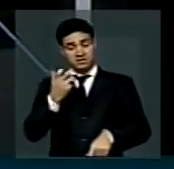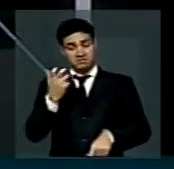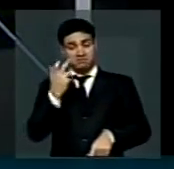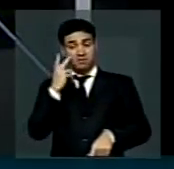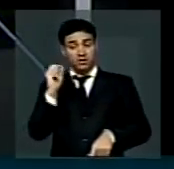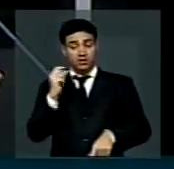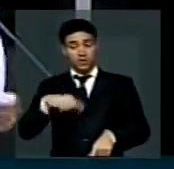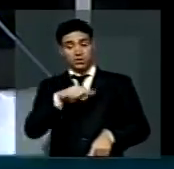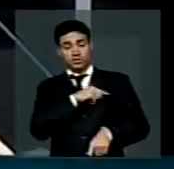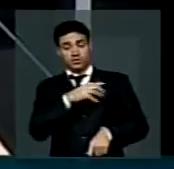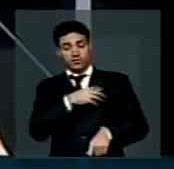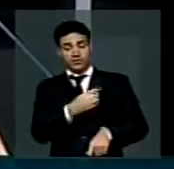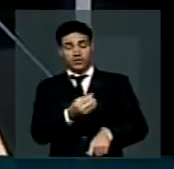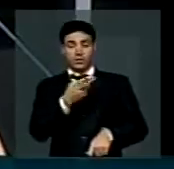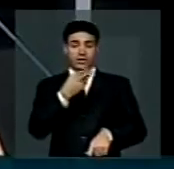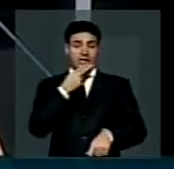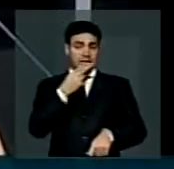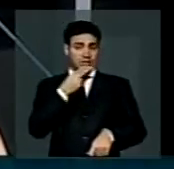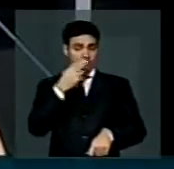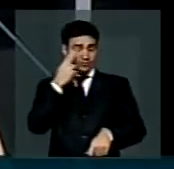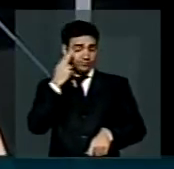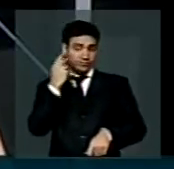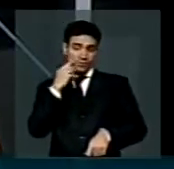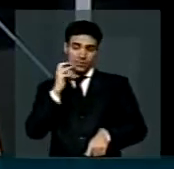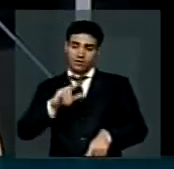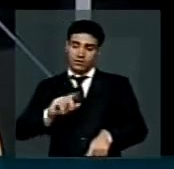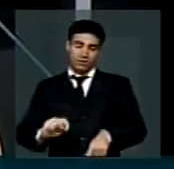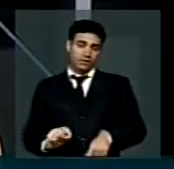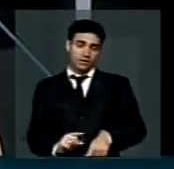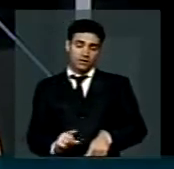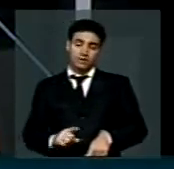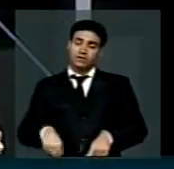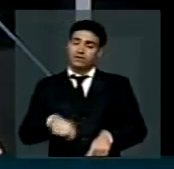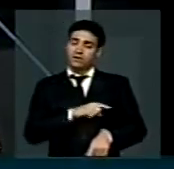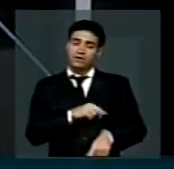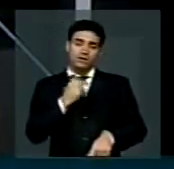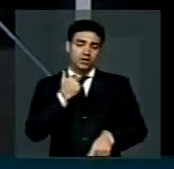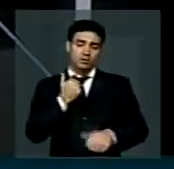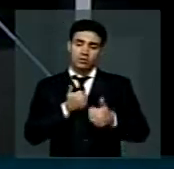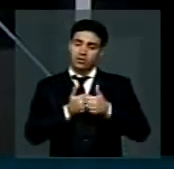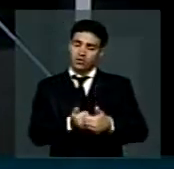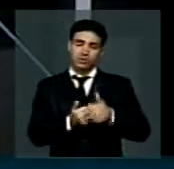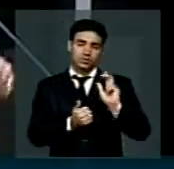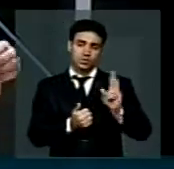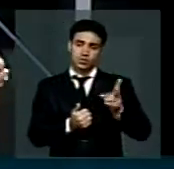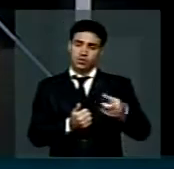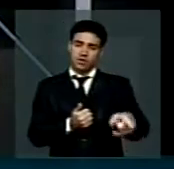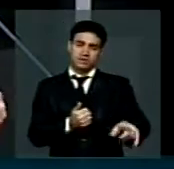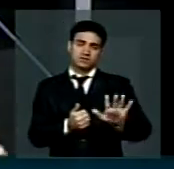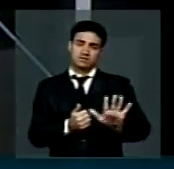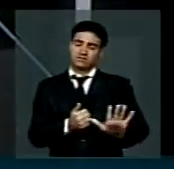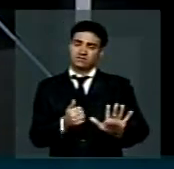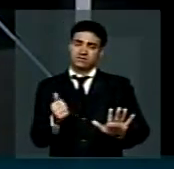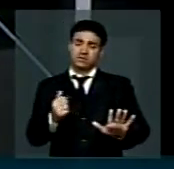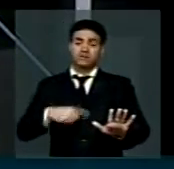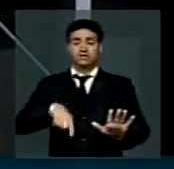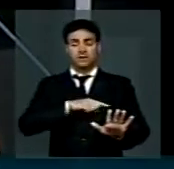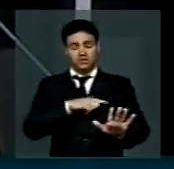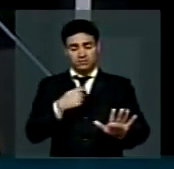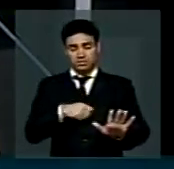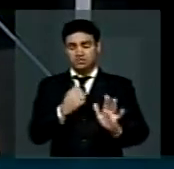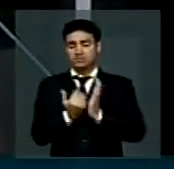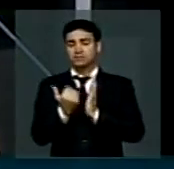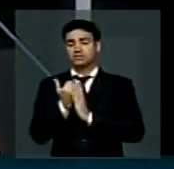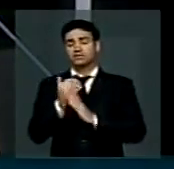nossos filhos e netos? Não podemos seguir em frente dessa maneira. Precisamos elevar